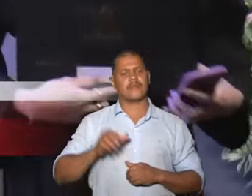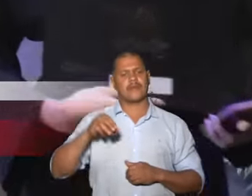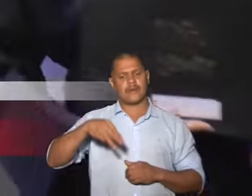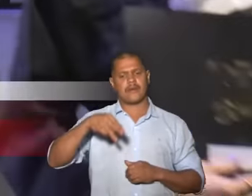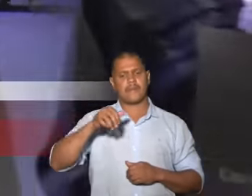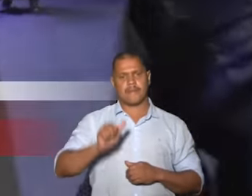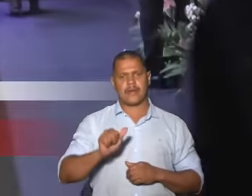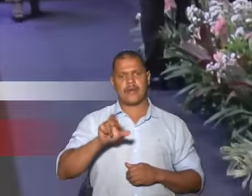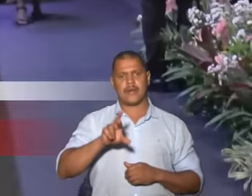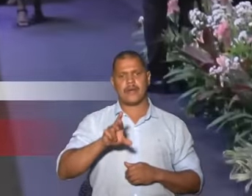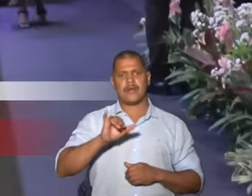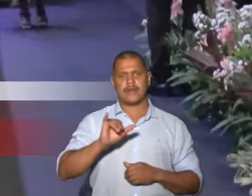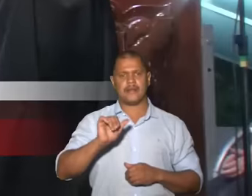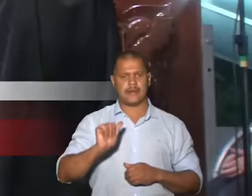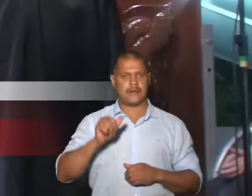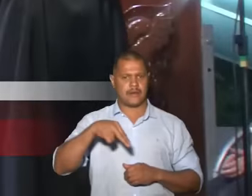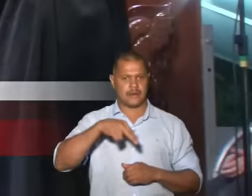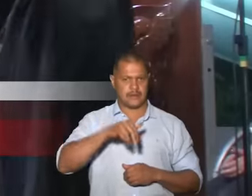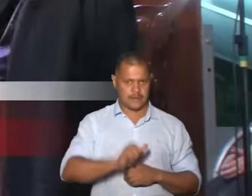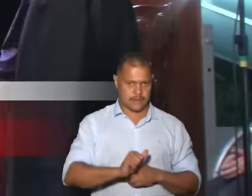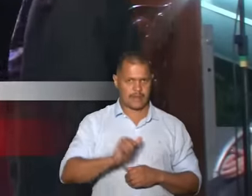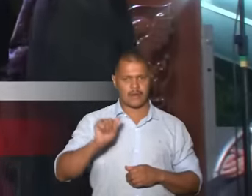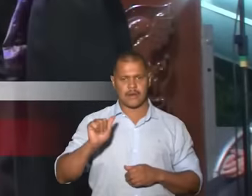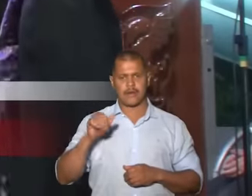Mariana Aparecida Ambrósio,